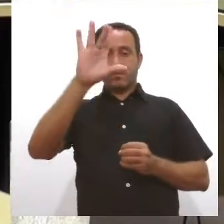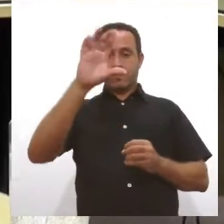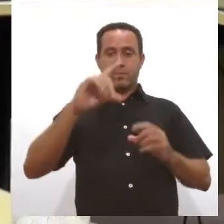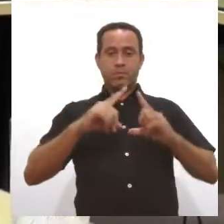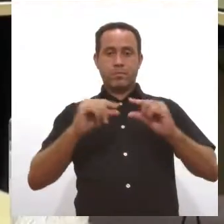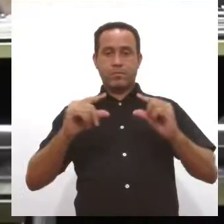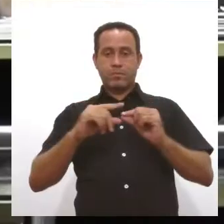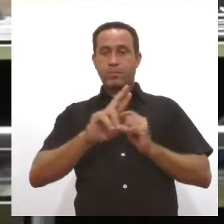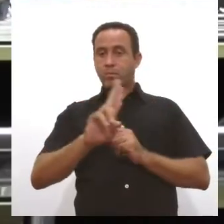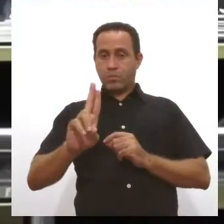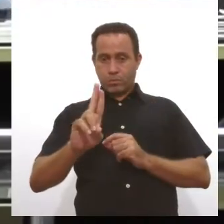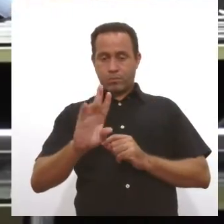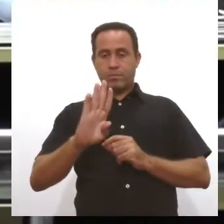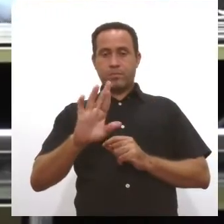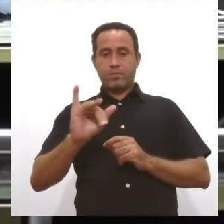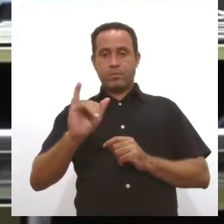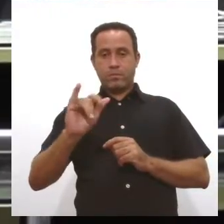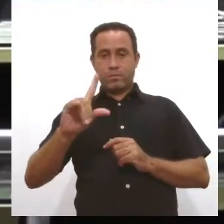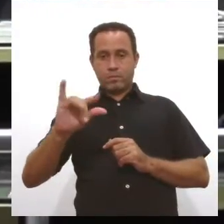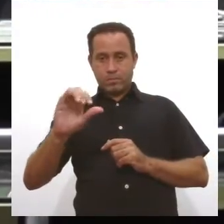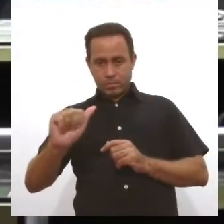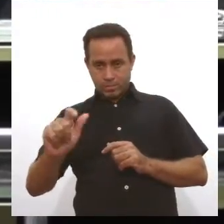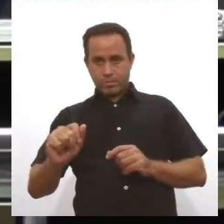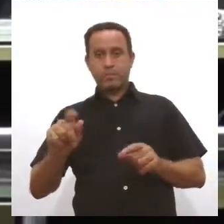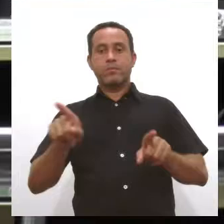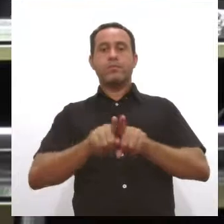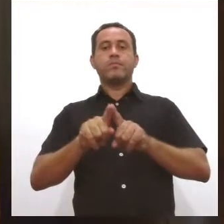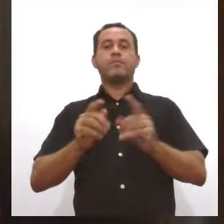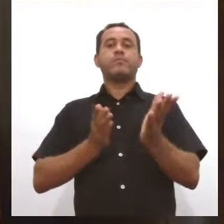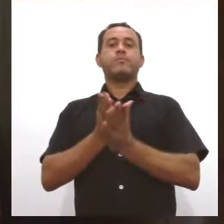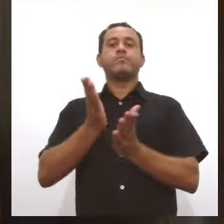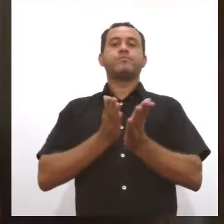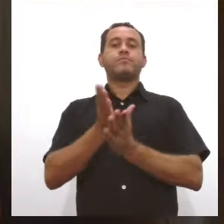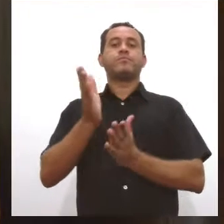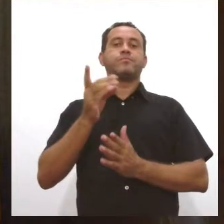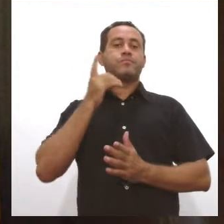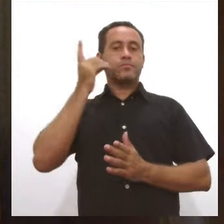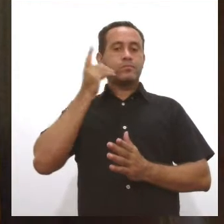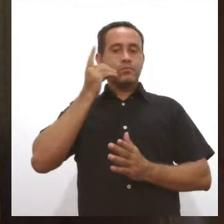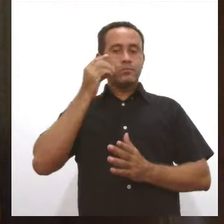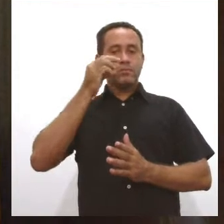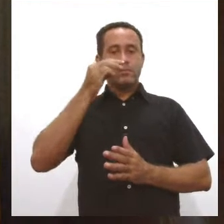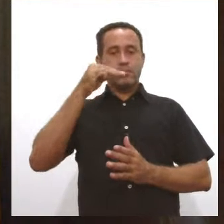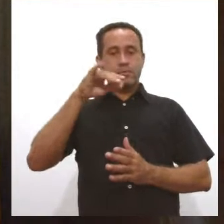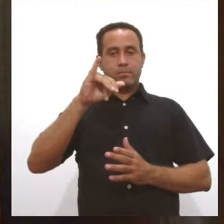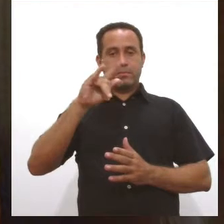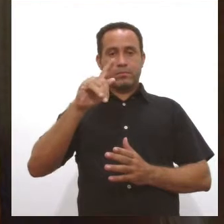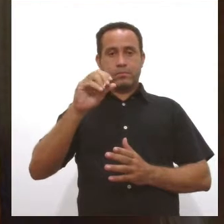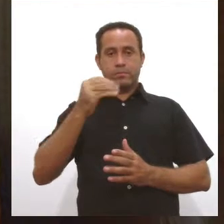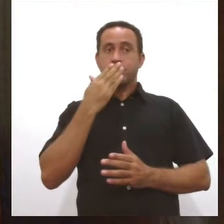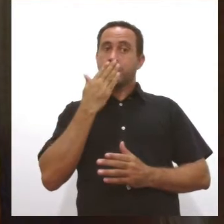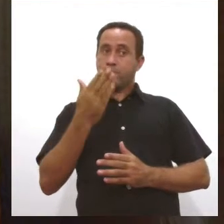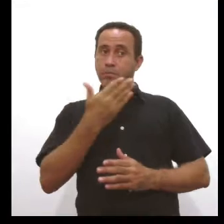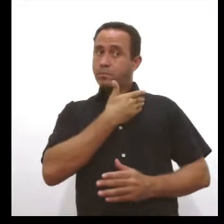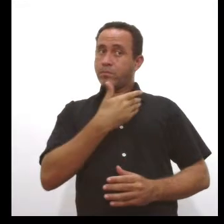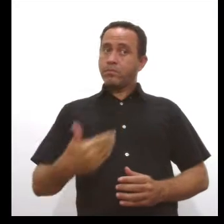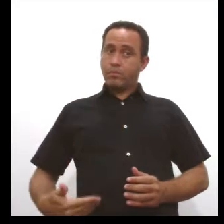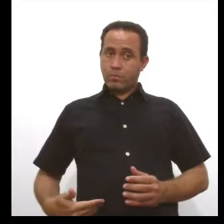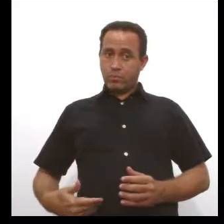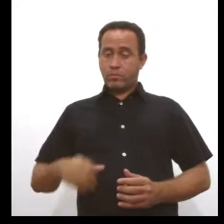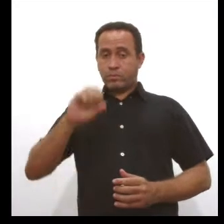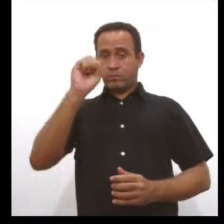Foi aprovada também nesta manhã de sessão a indicação de autoria da deputada Maísa Mitidieri, que solicita ao governo de